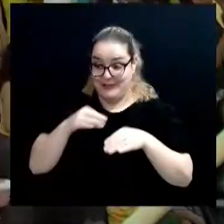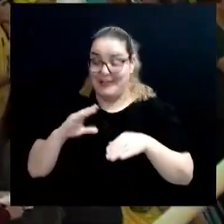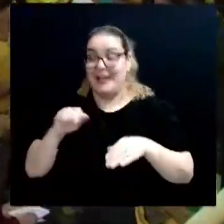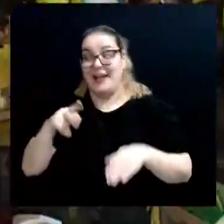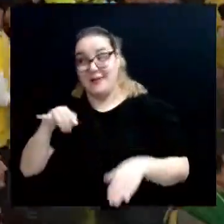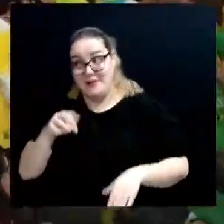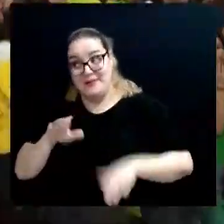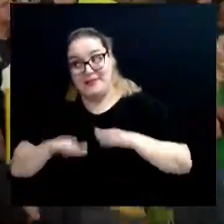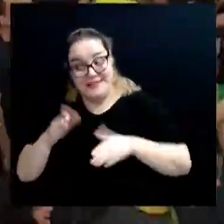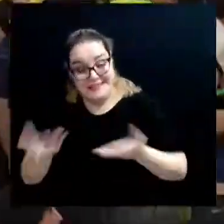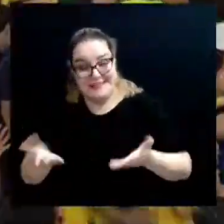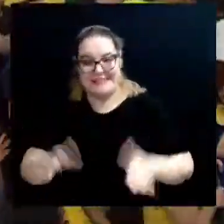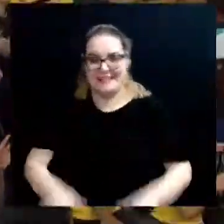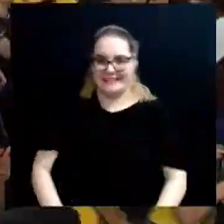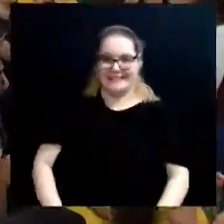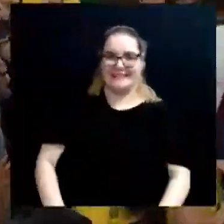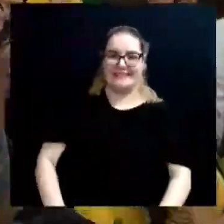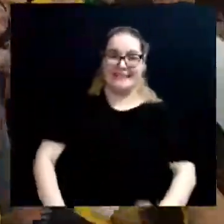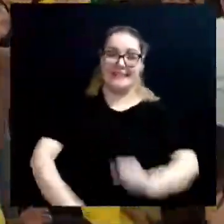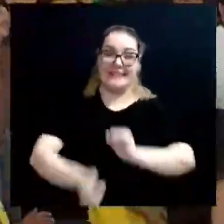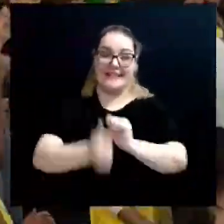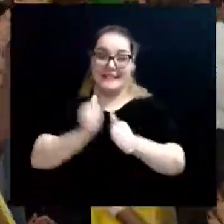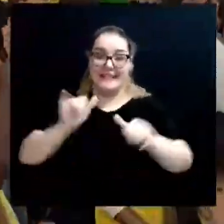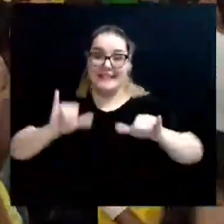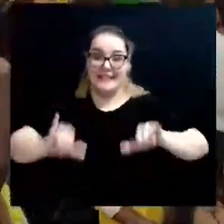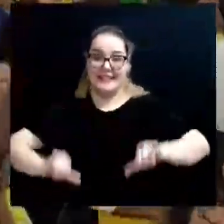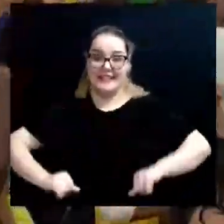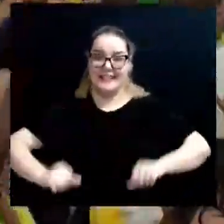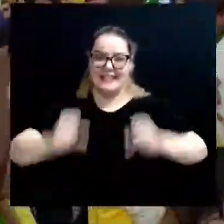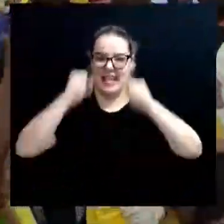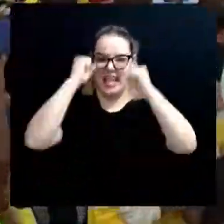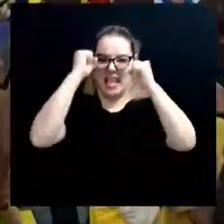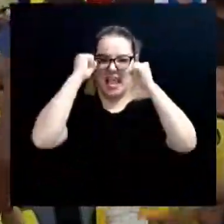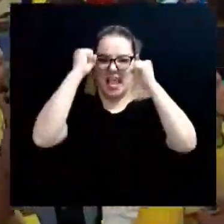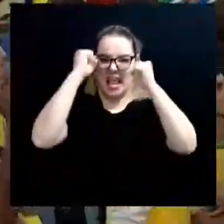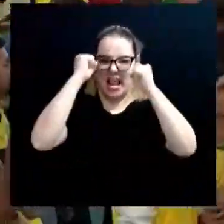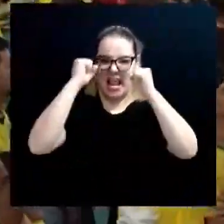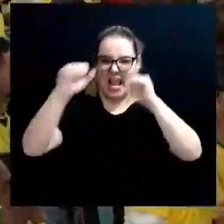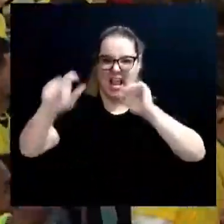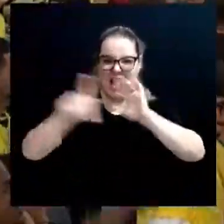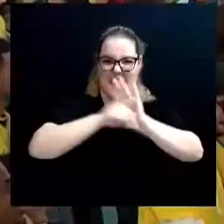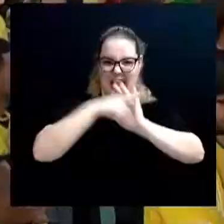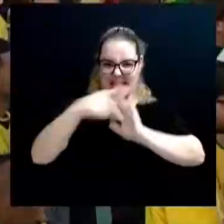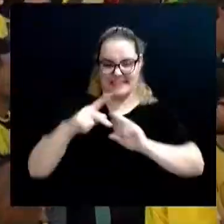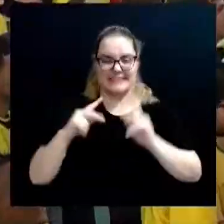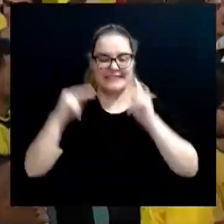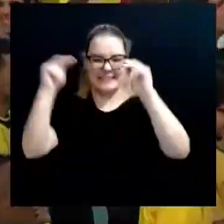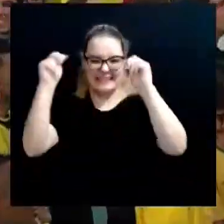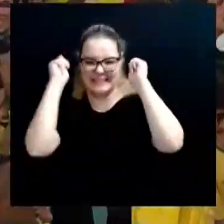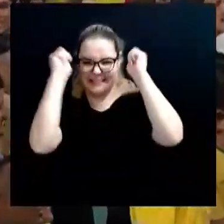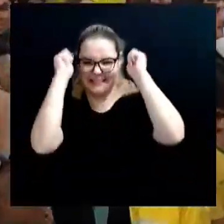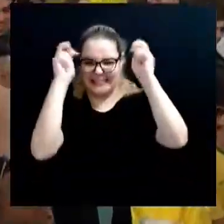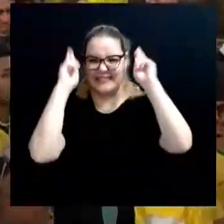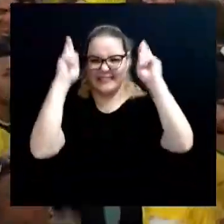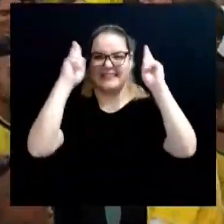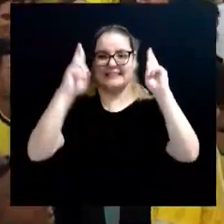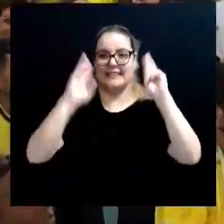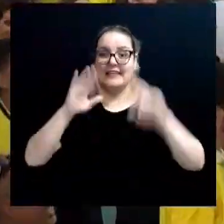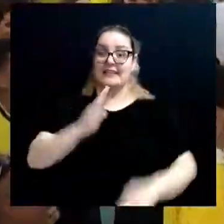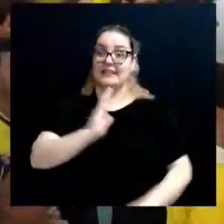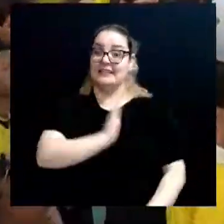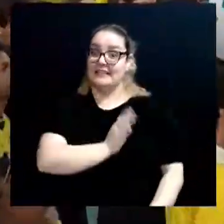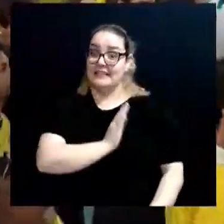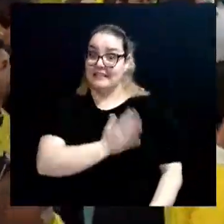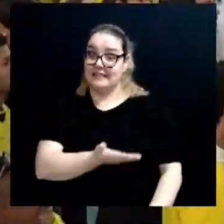No futebol, sofrer e comemorar fazem parte da torcida. Mas quando o assunto é o coração, o mais importante